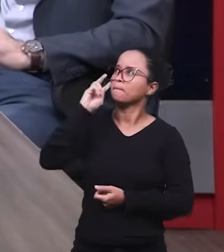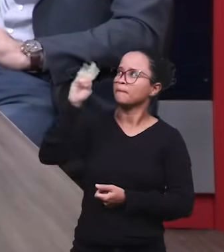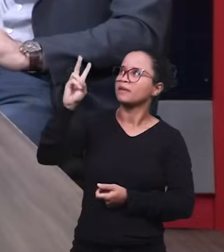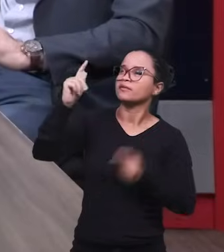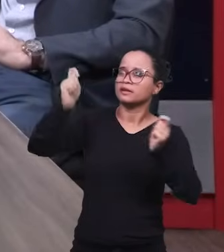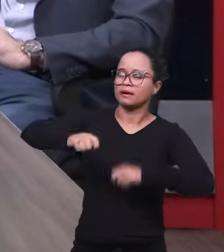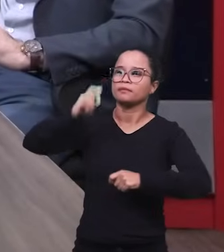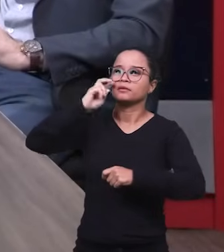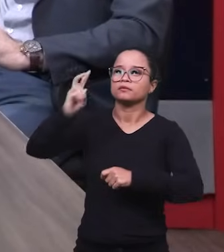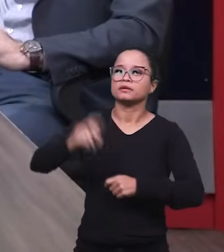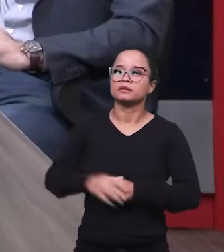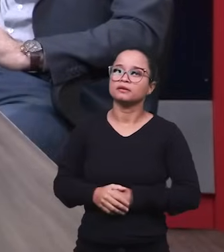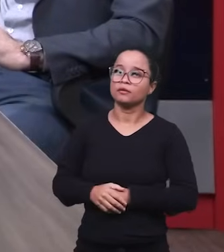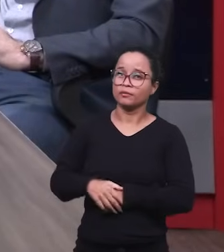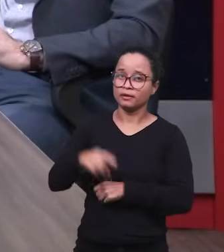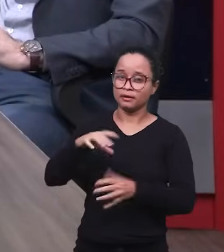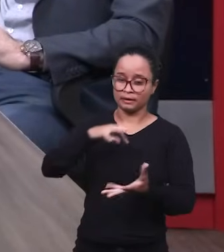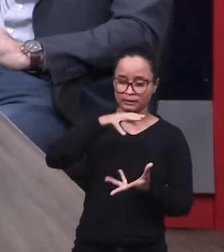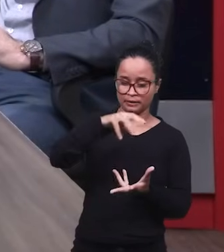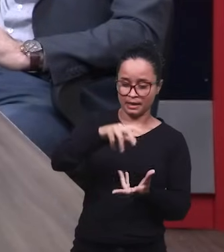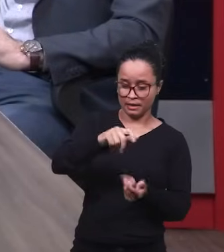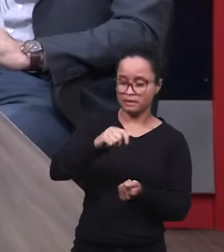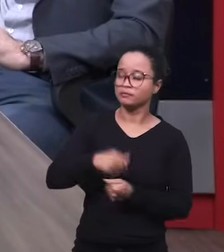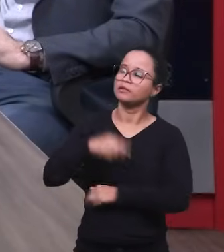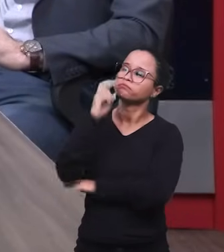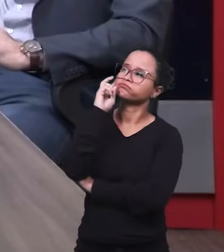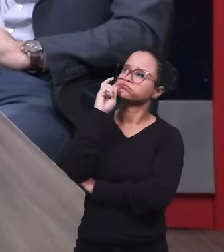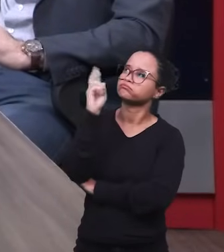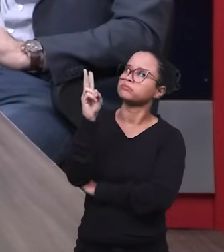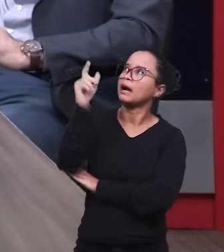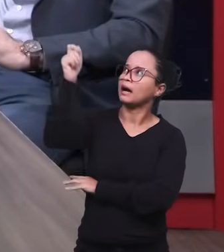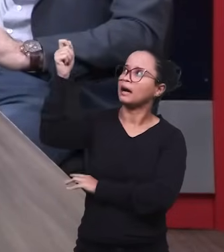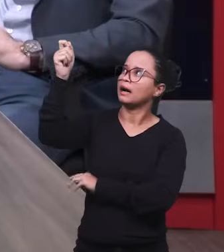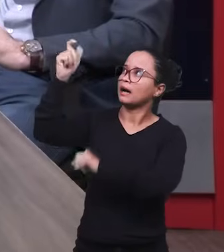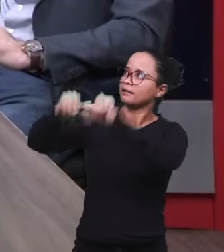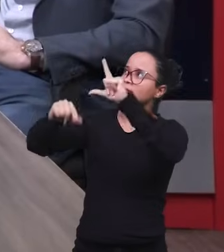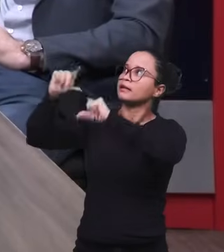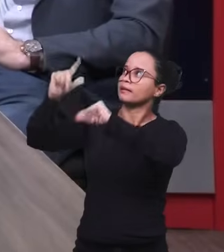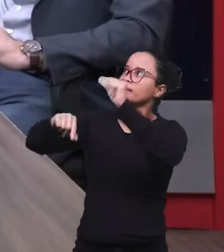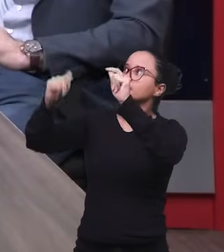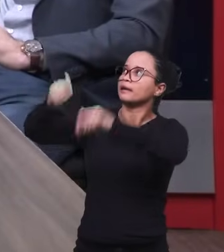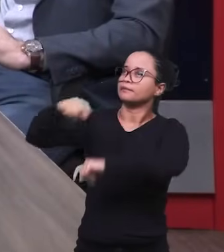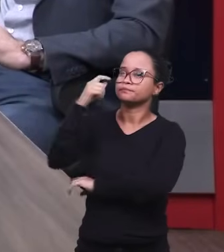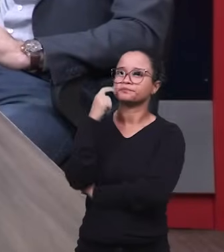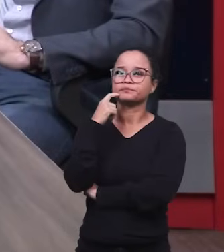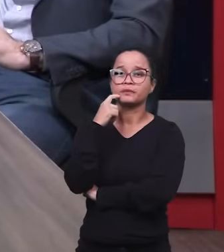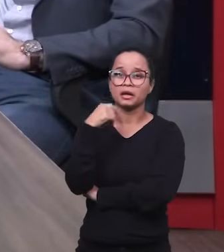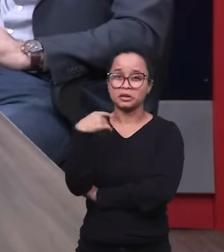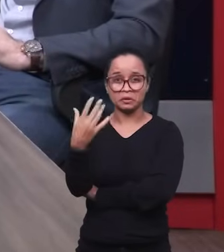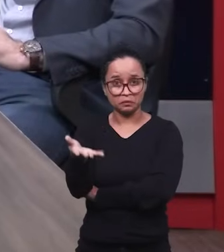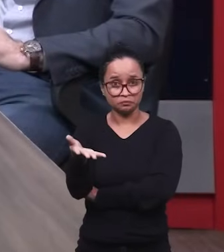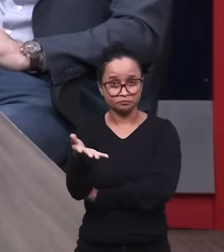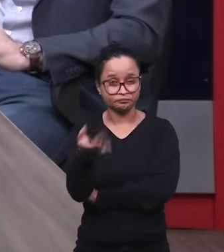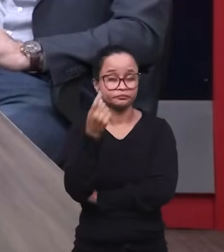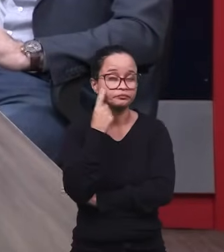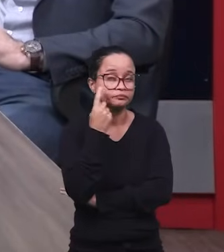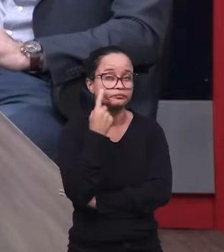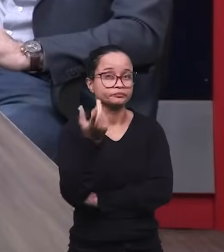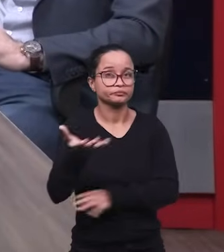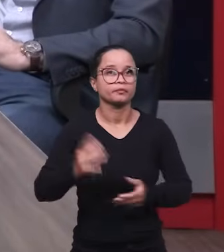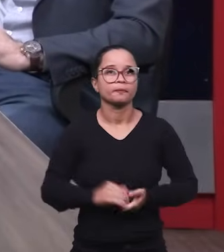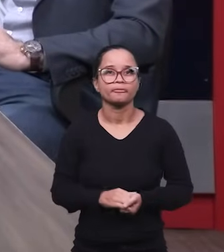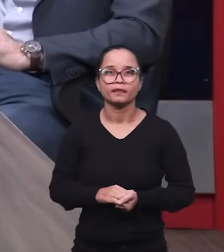aparente, né? Então você está aqui, você está observando aquela estrela. Então, aparentemente, se